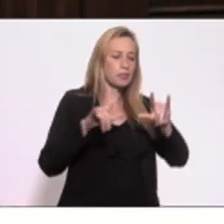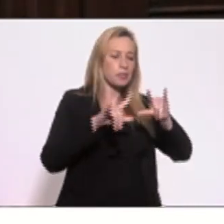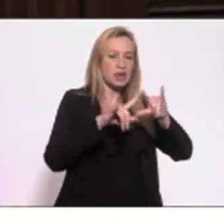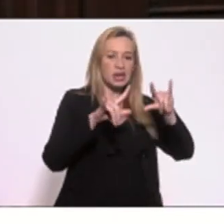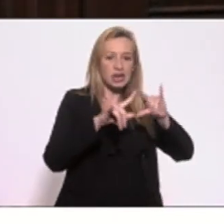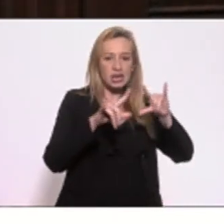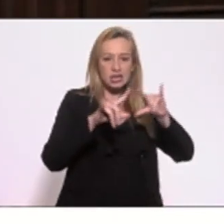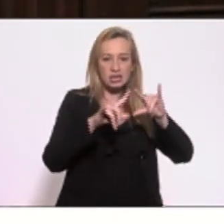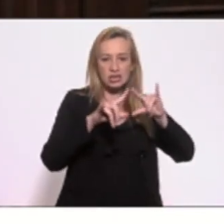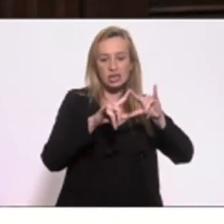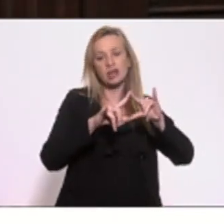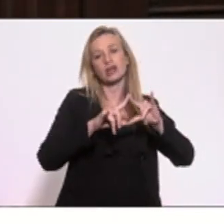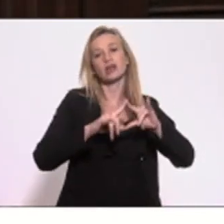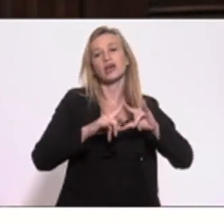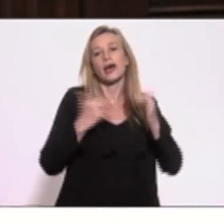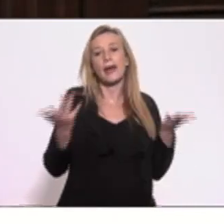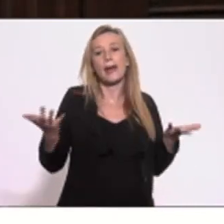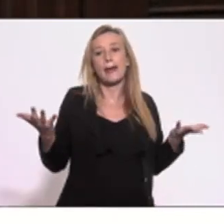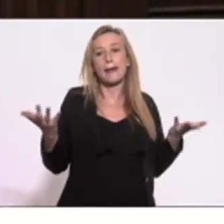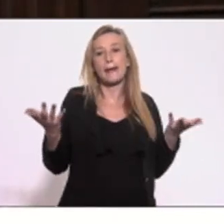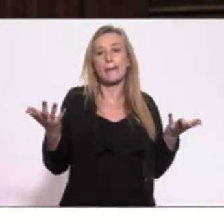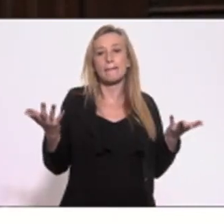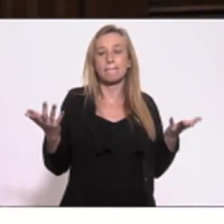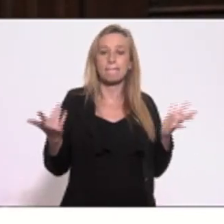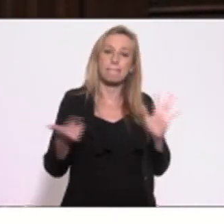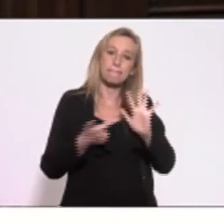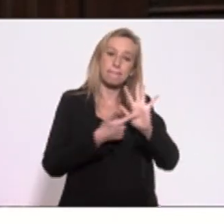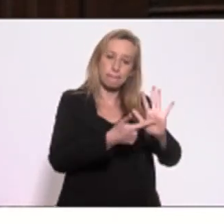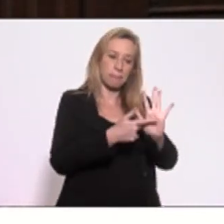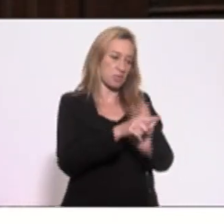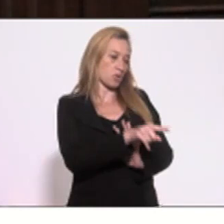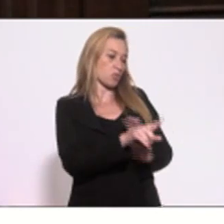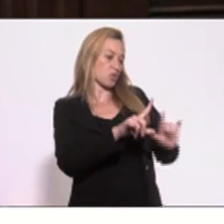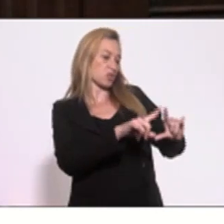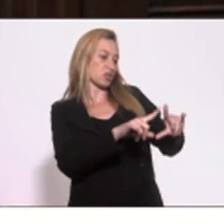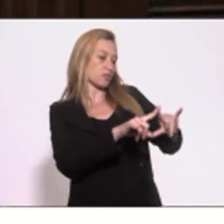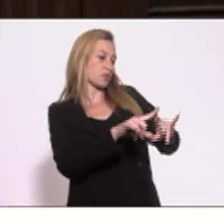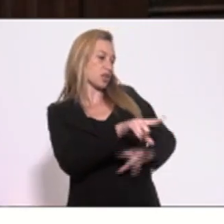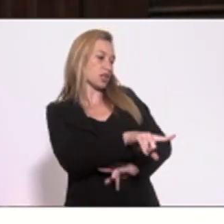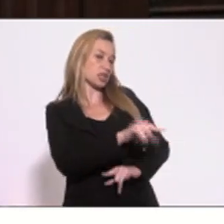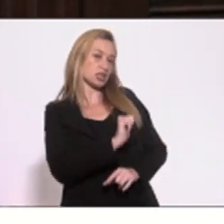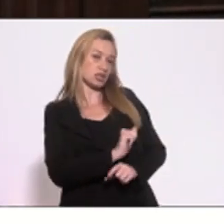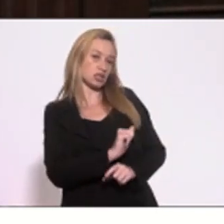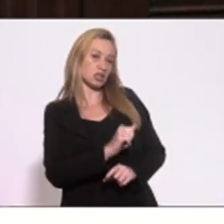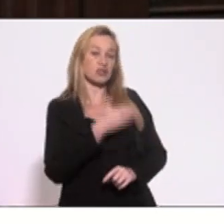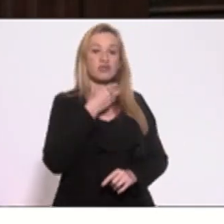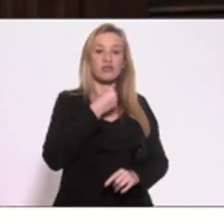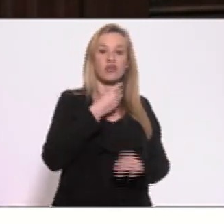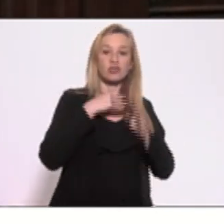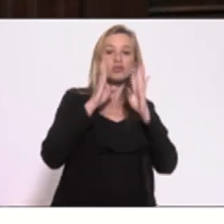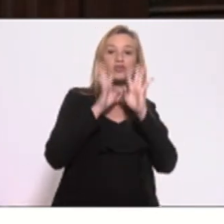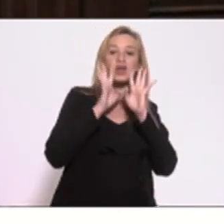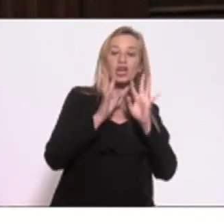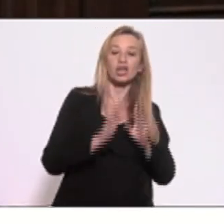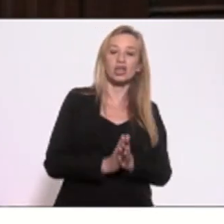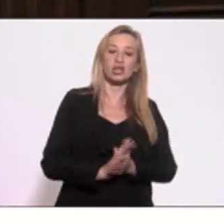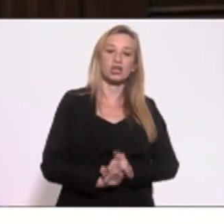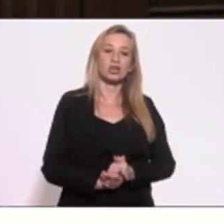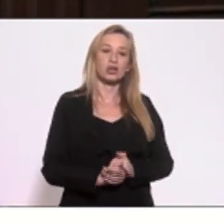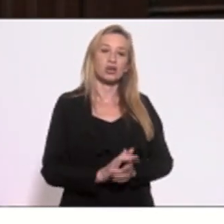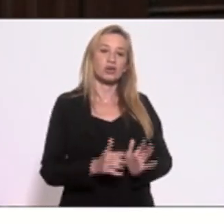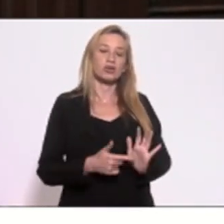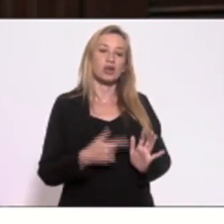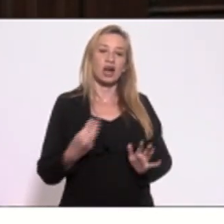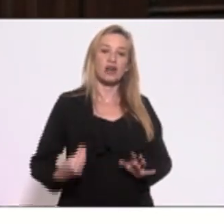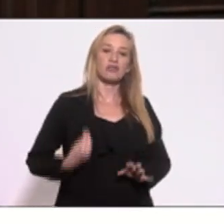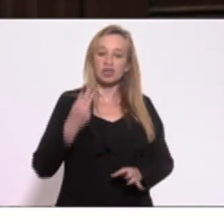milícia seja apontada, como essas milícias das fake news, colocarem a vida dessas pessoas